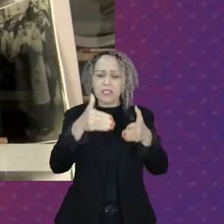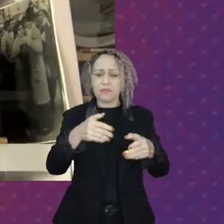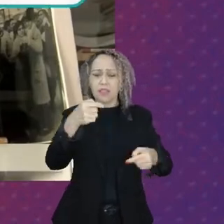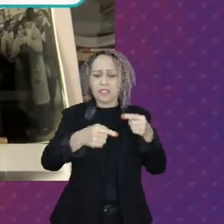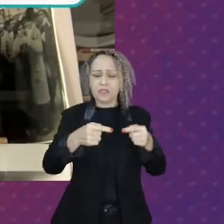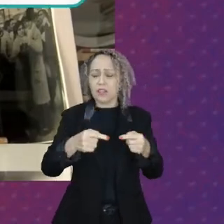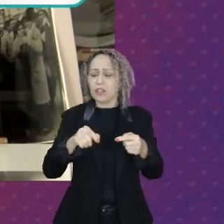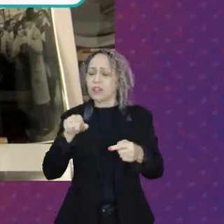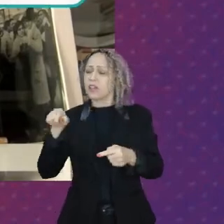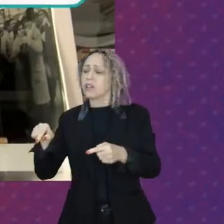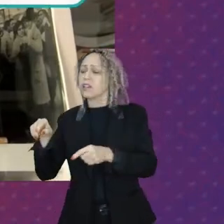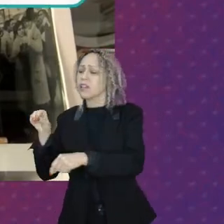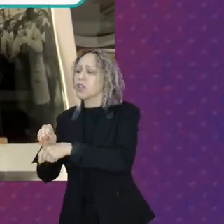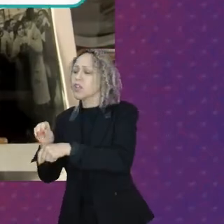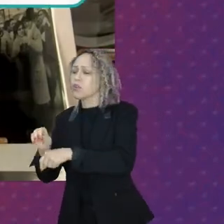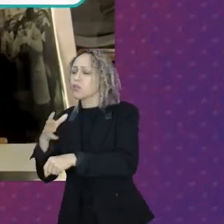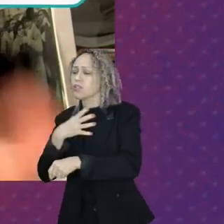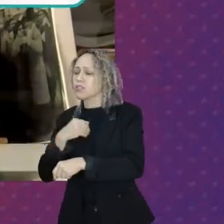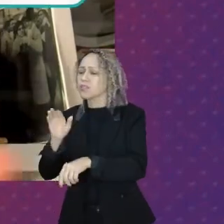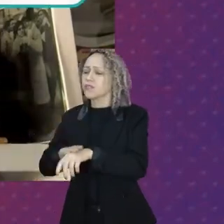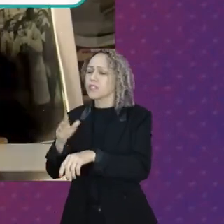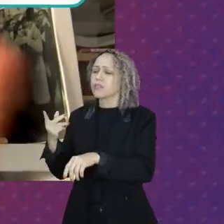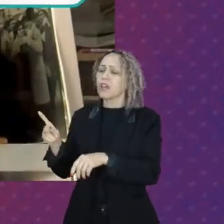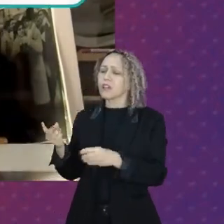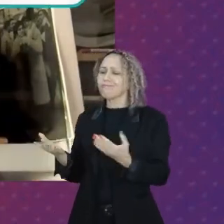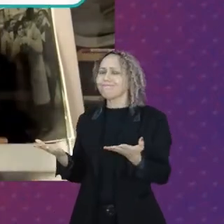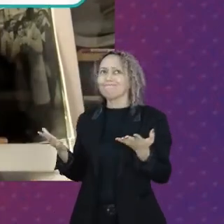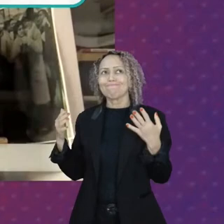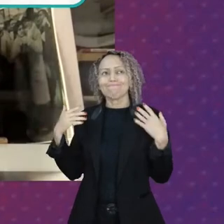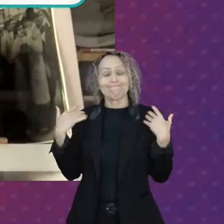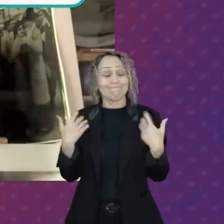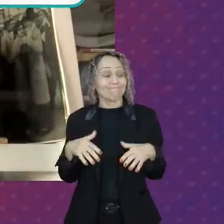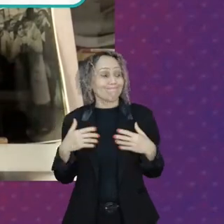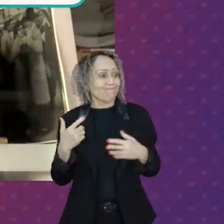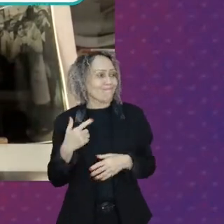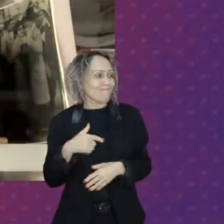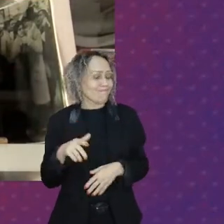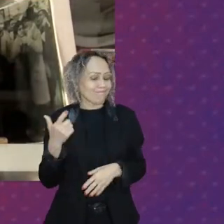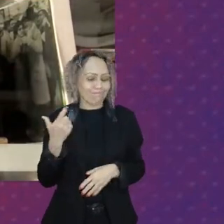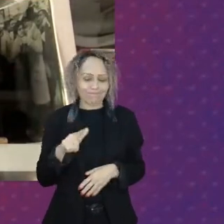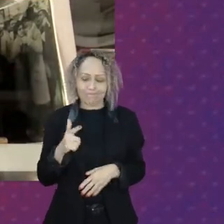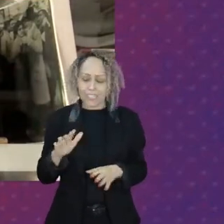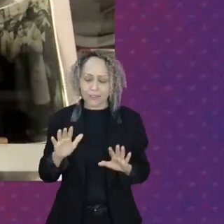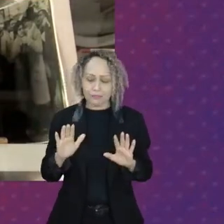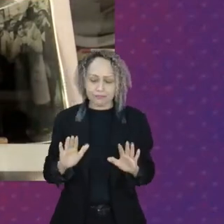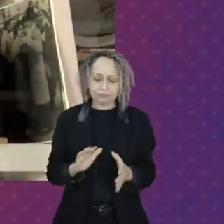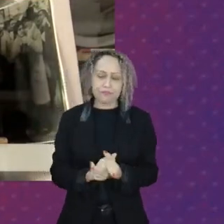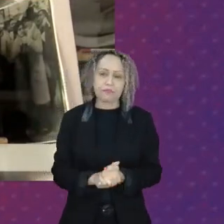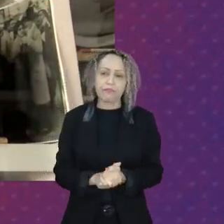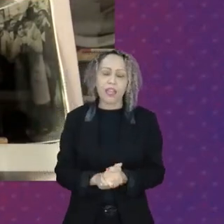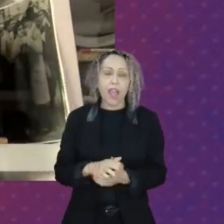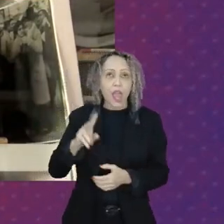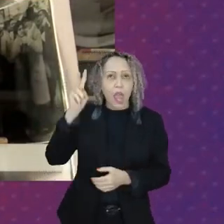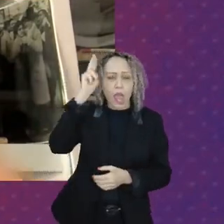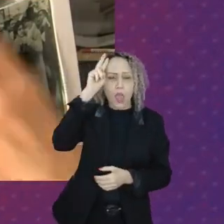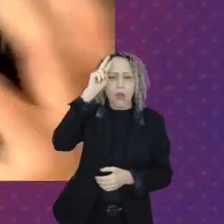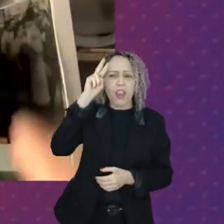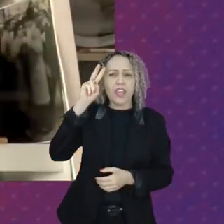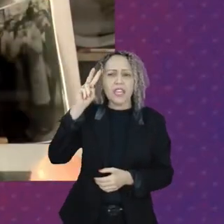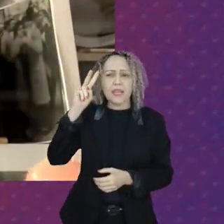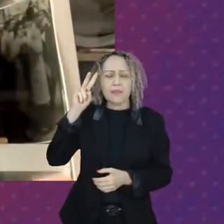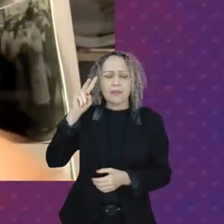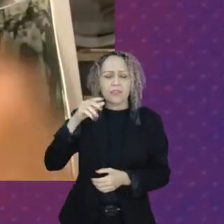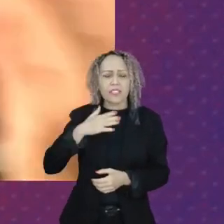era a solidariedade. Meu filho era pequeno, vou contar essa questão pessoal aqui apenas para ilustrar. Eu lembro que eu ia para as reuniões e as